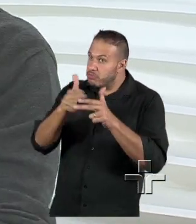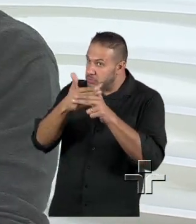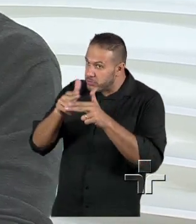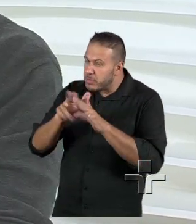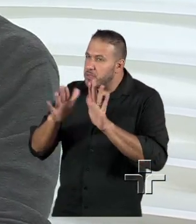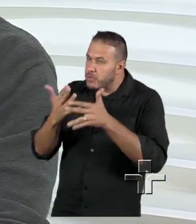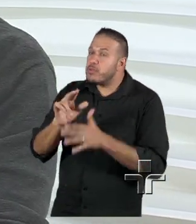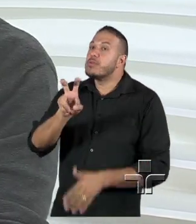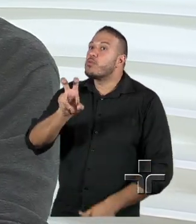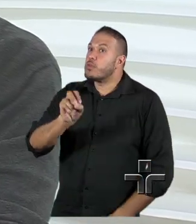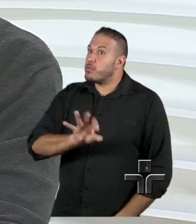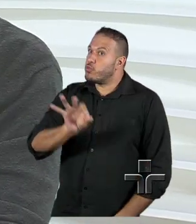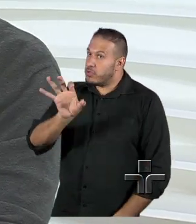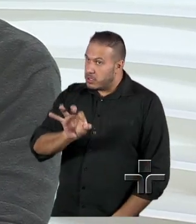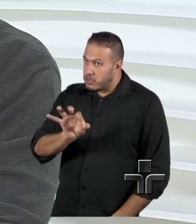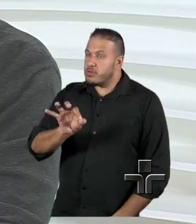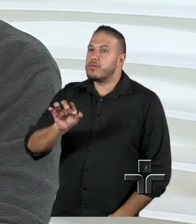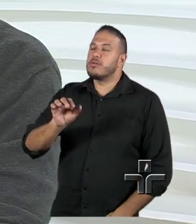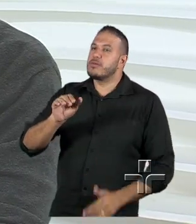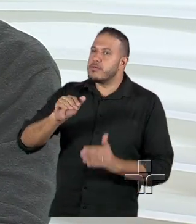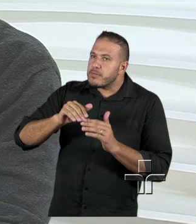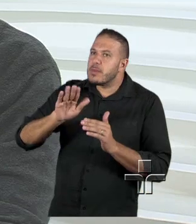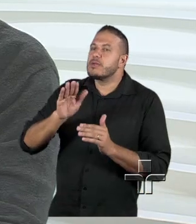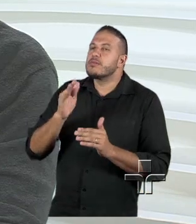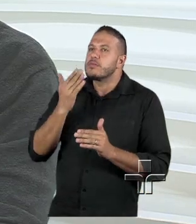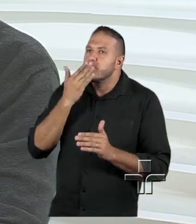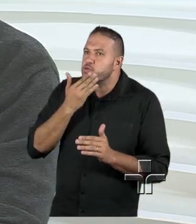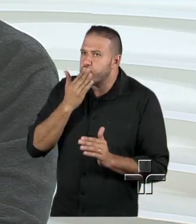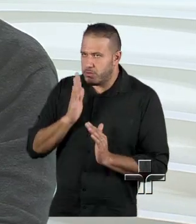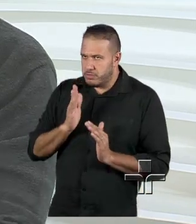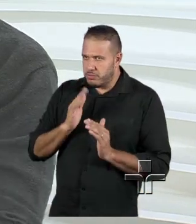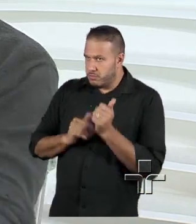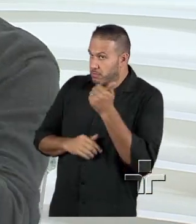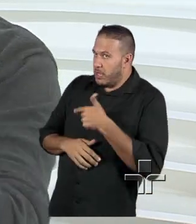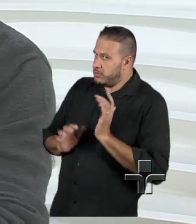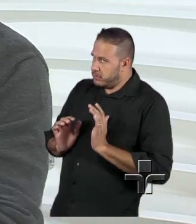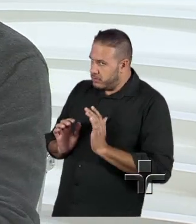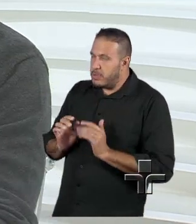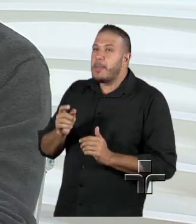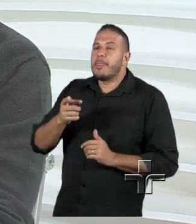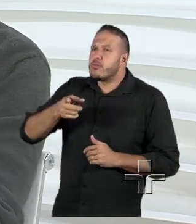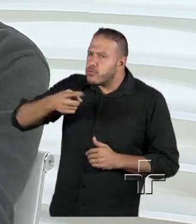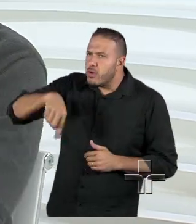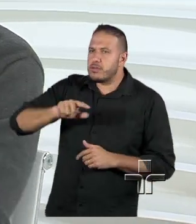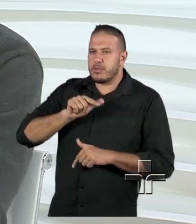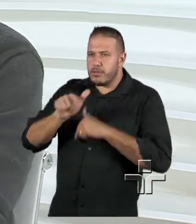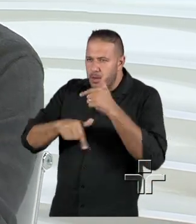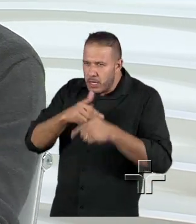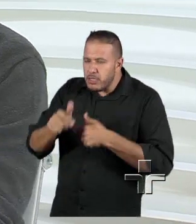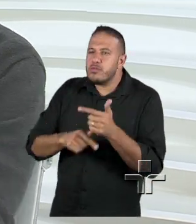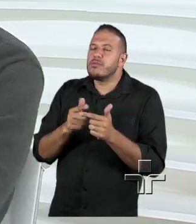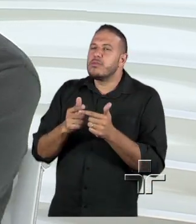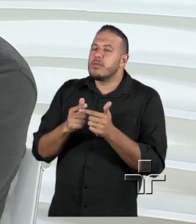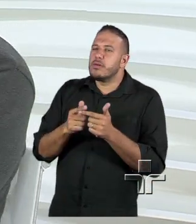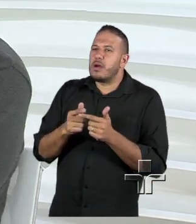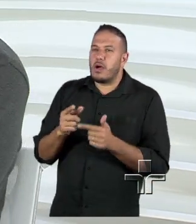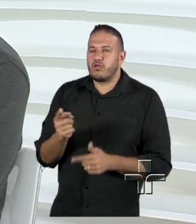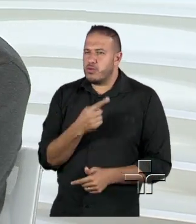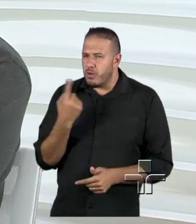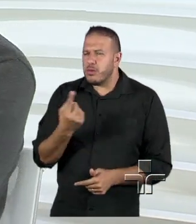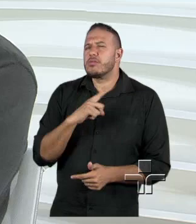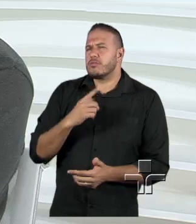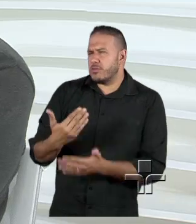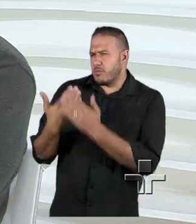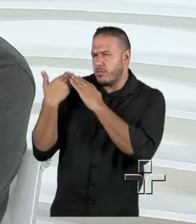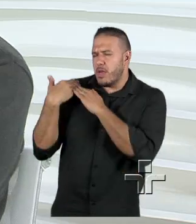de 50% de açúcar. Então, nós trabalhamos com teor, de novo, nós temos um papel